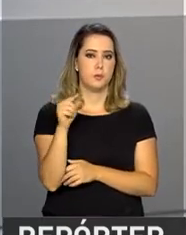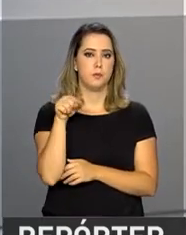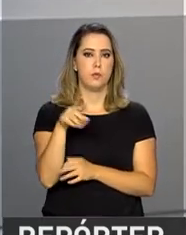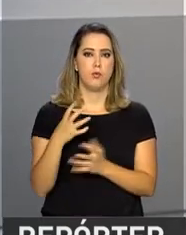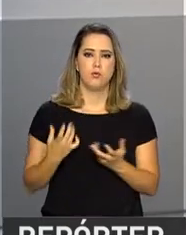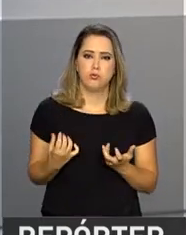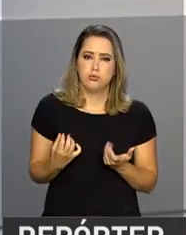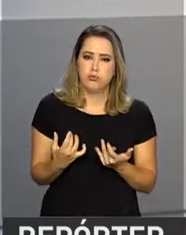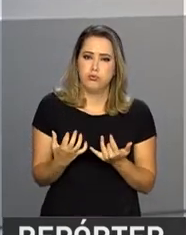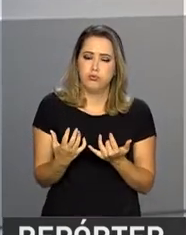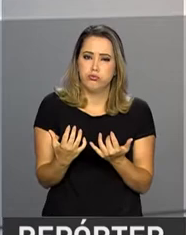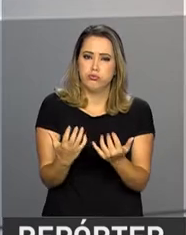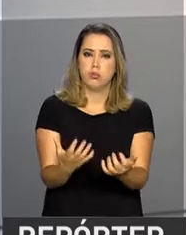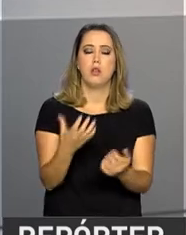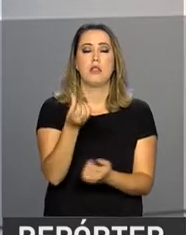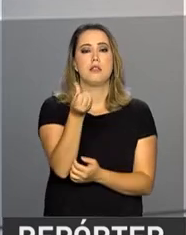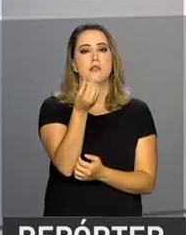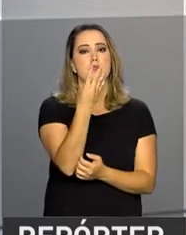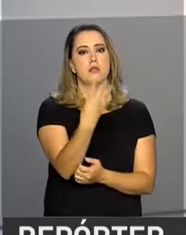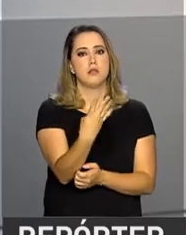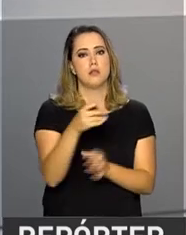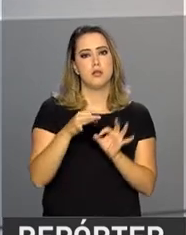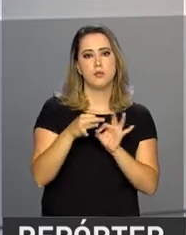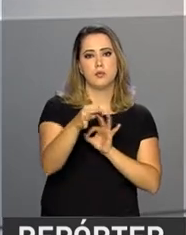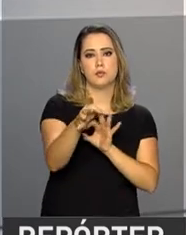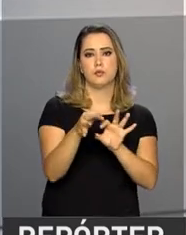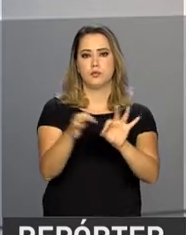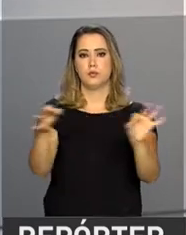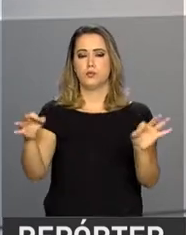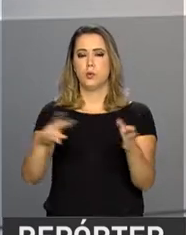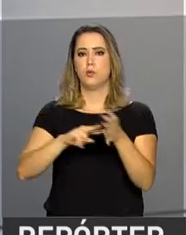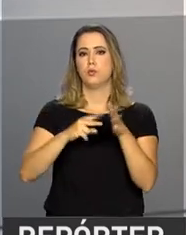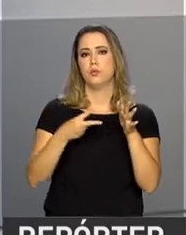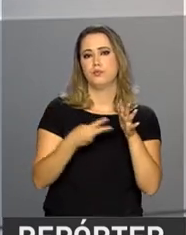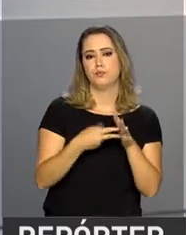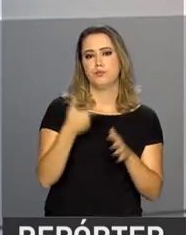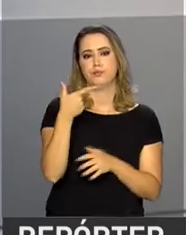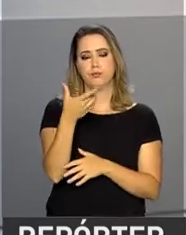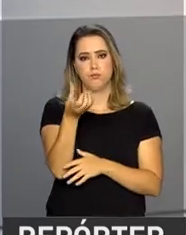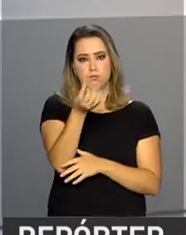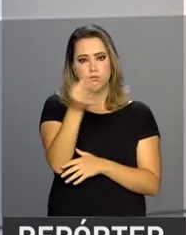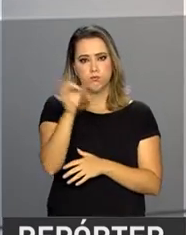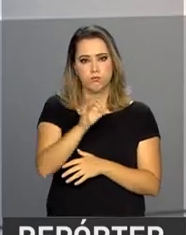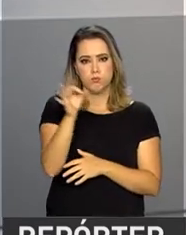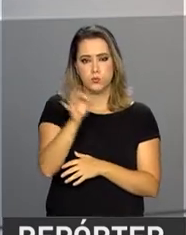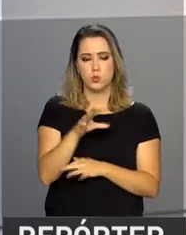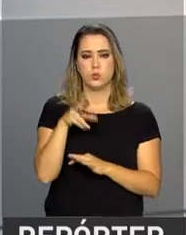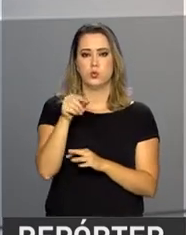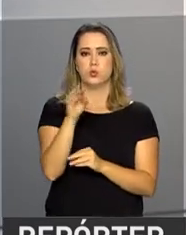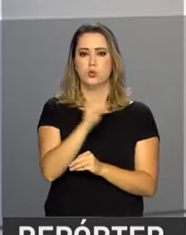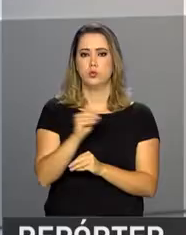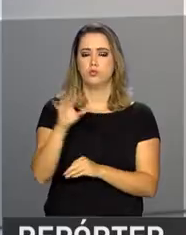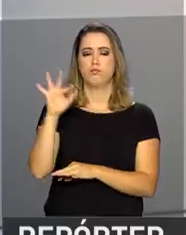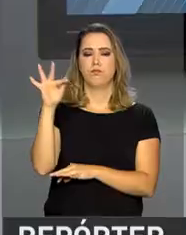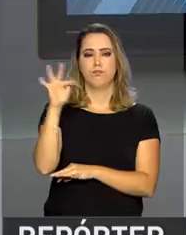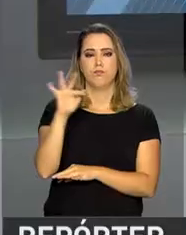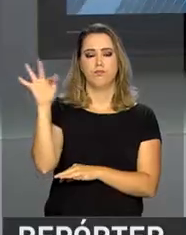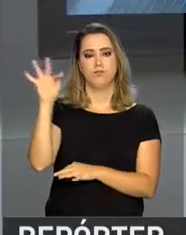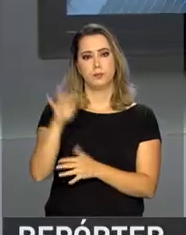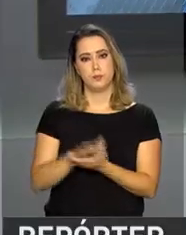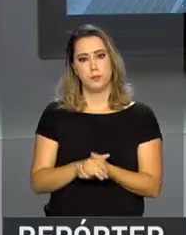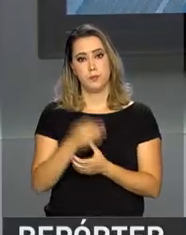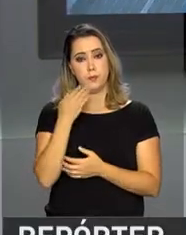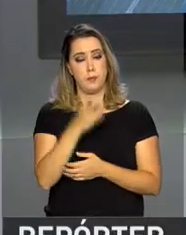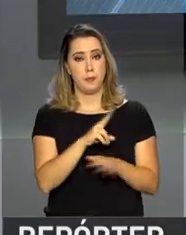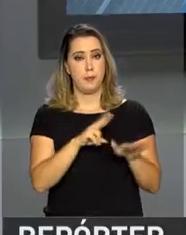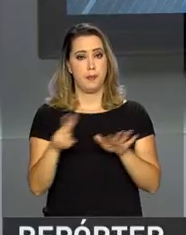As chamas, que já atingiram 64 mil hectares, o equivalente a 26% da Unidade de Conservação Federal. A